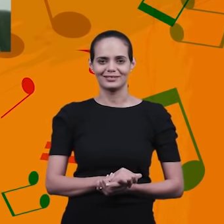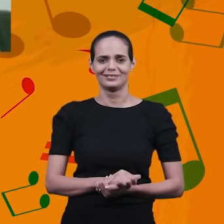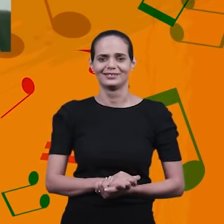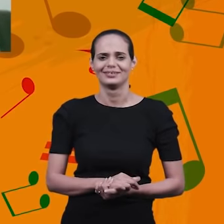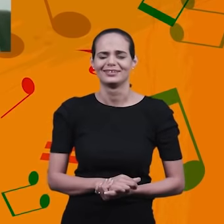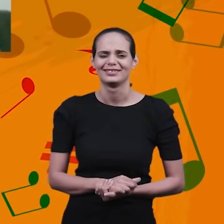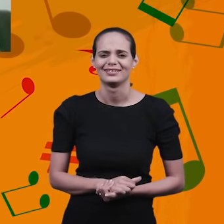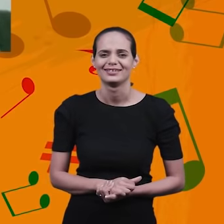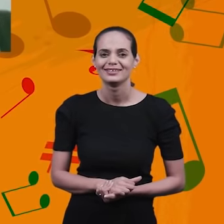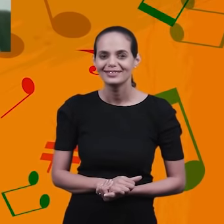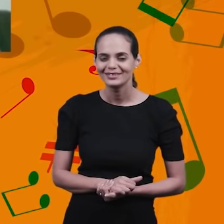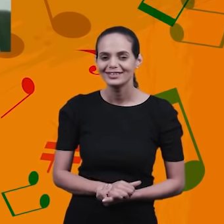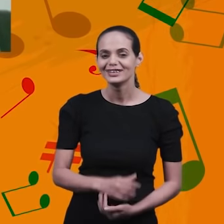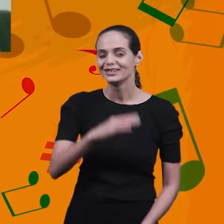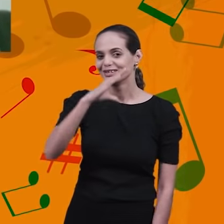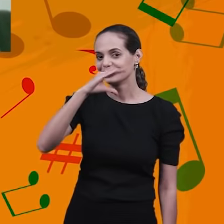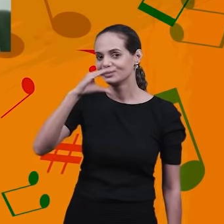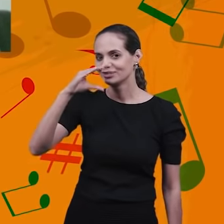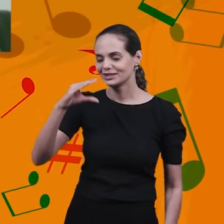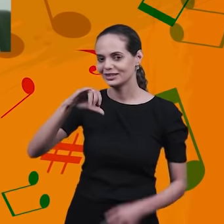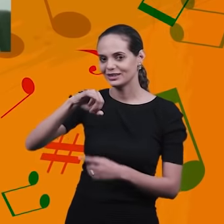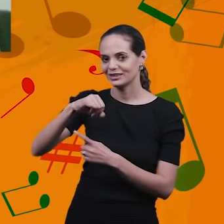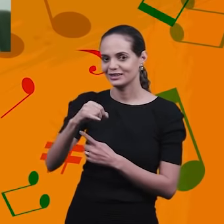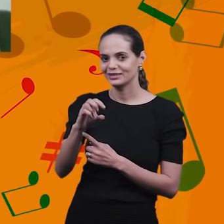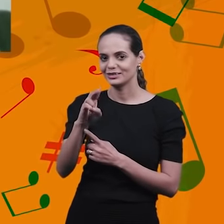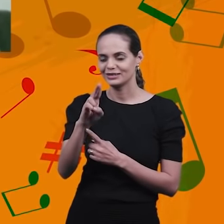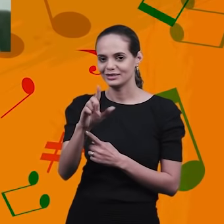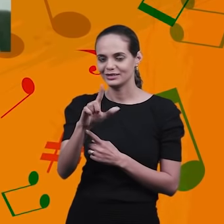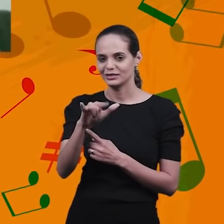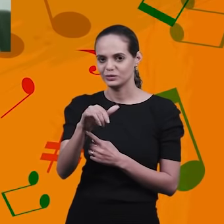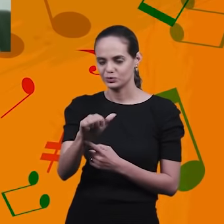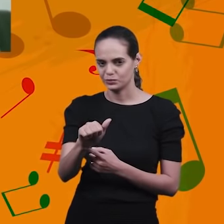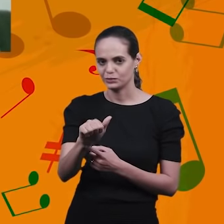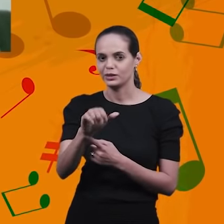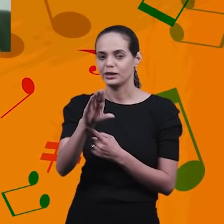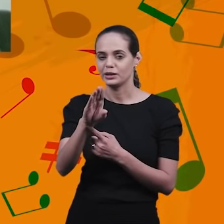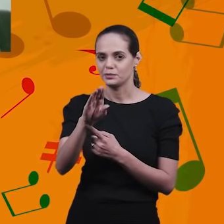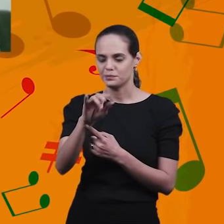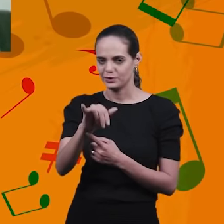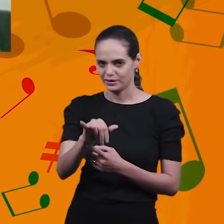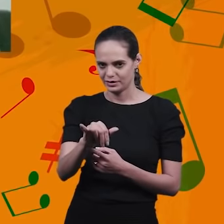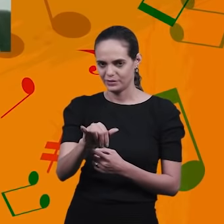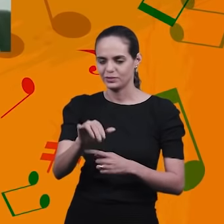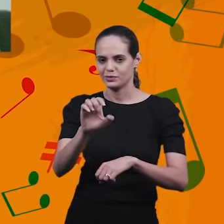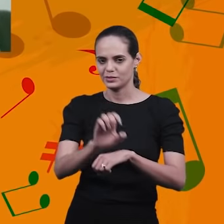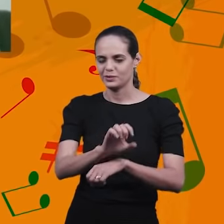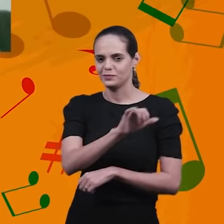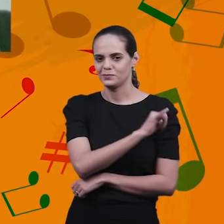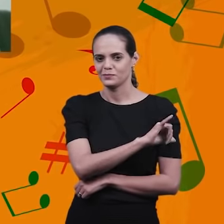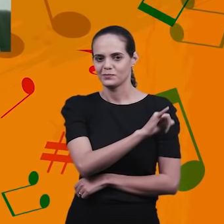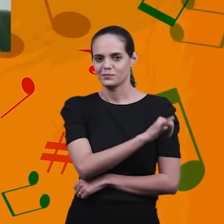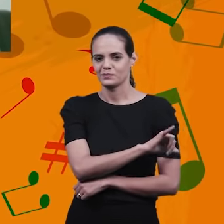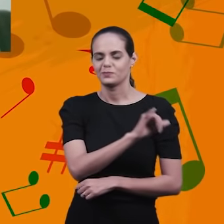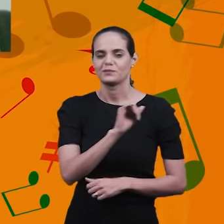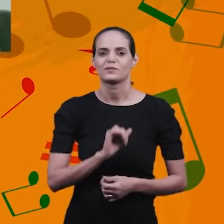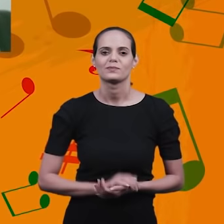As adolescentes Júlia e Beatriz, de Barra do Piraí, Rio de Janeiro.